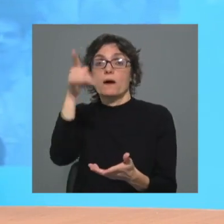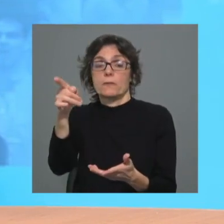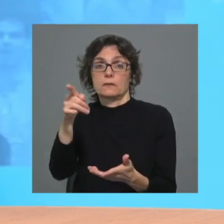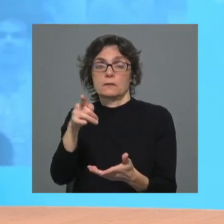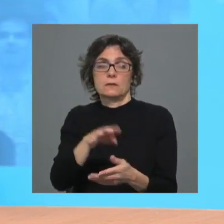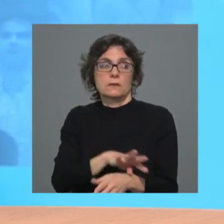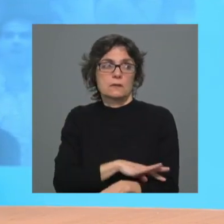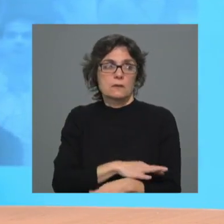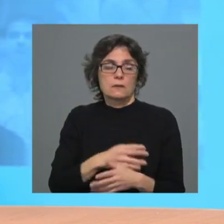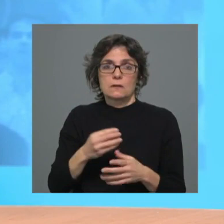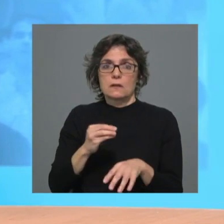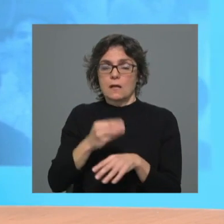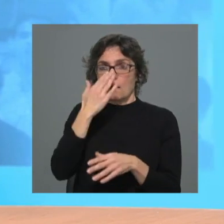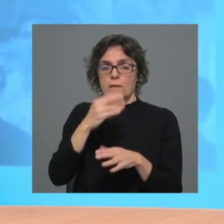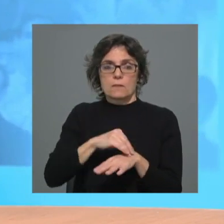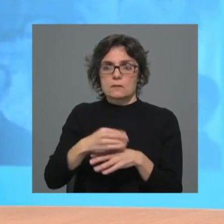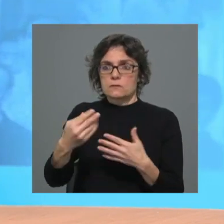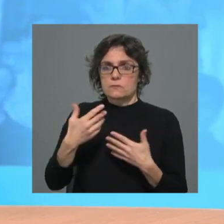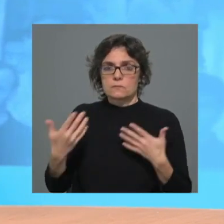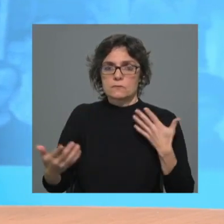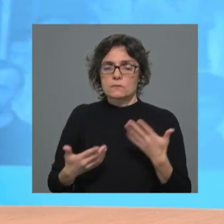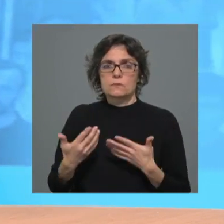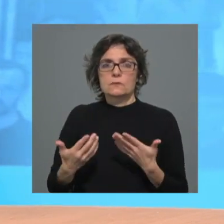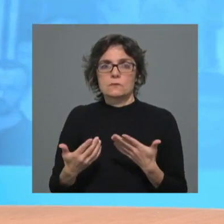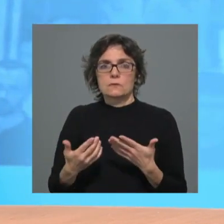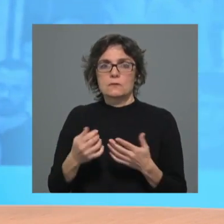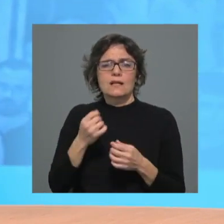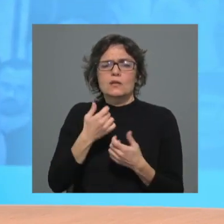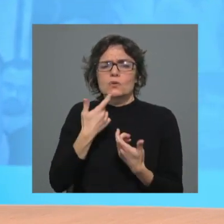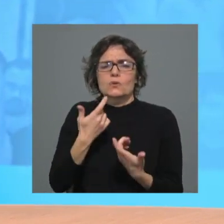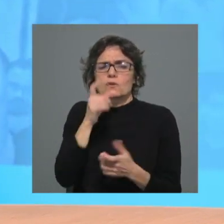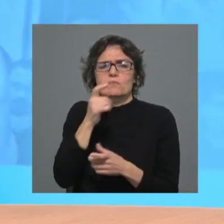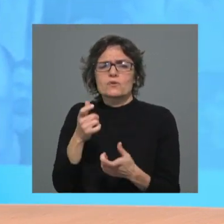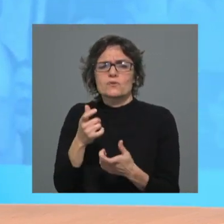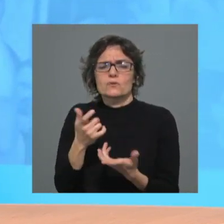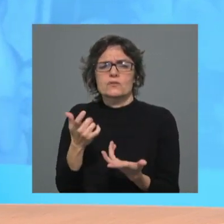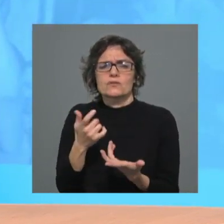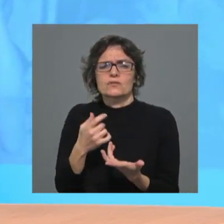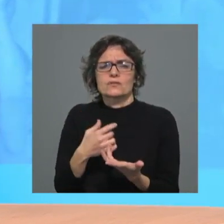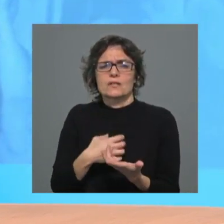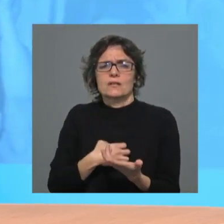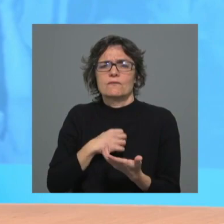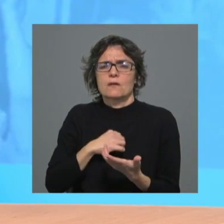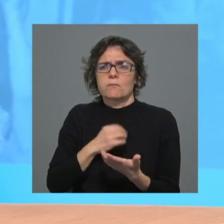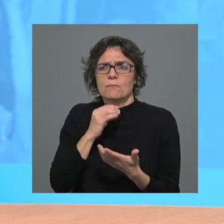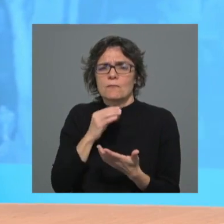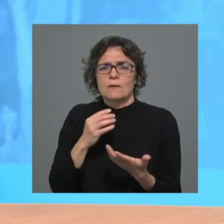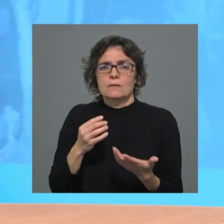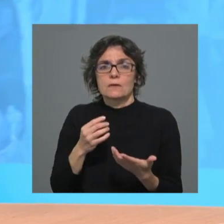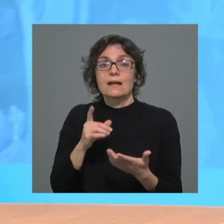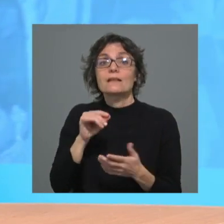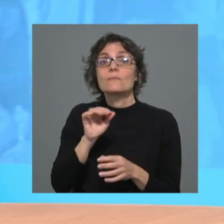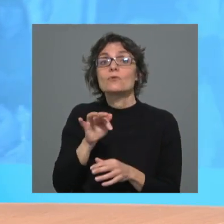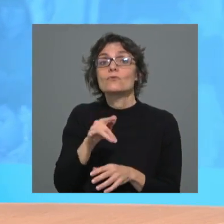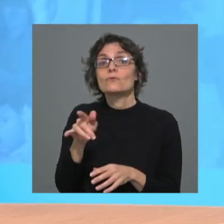enfim, tenha sentimentos um bocadinho estragados. E sobretudo, o gesto final de promover